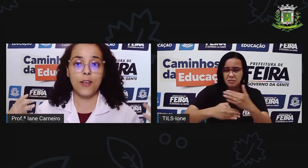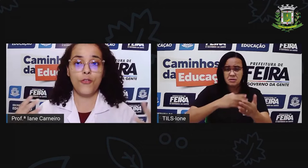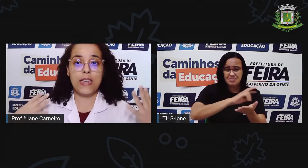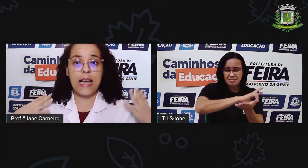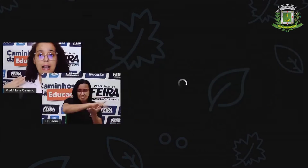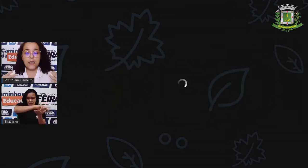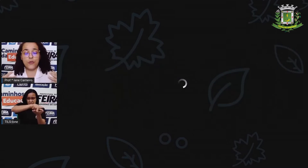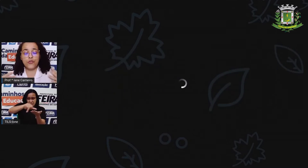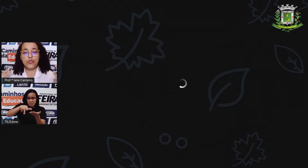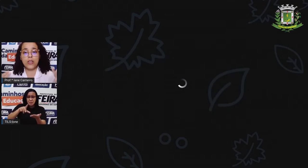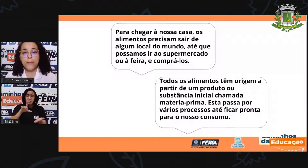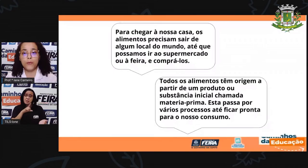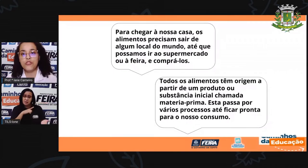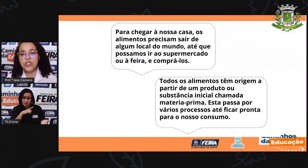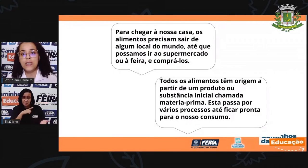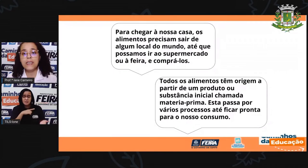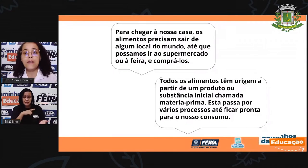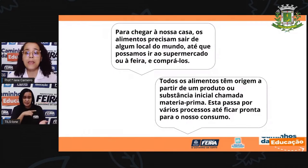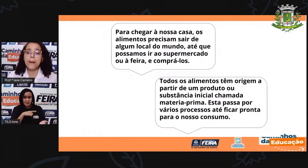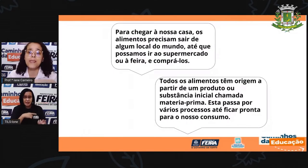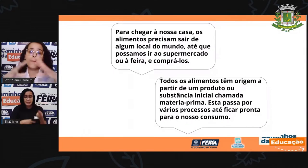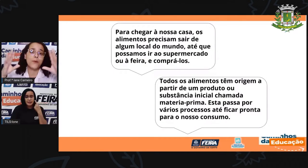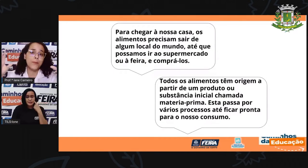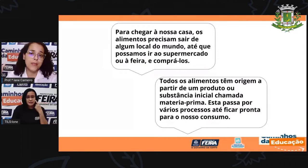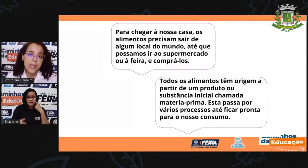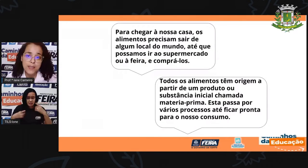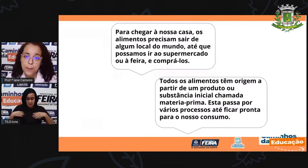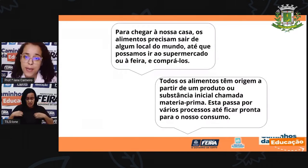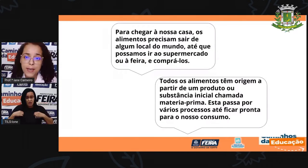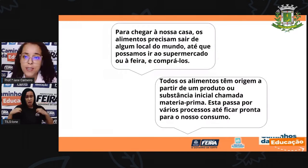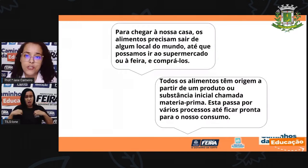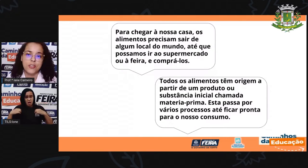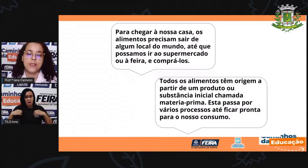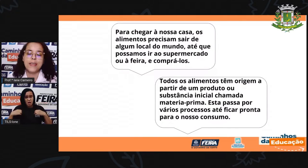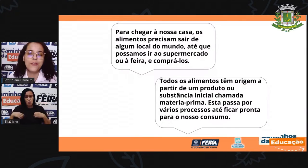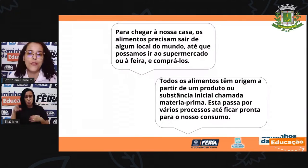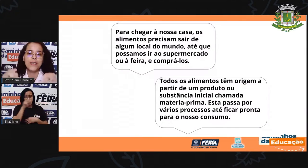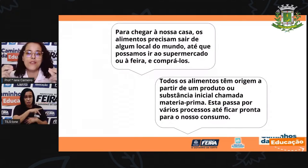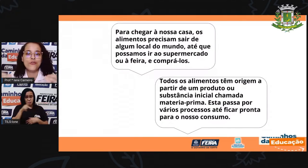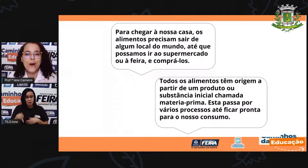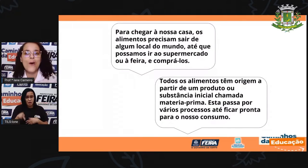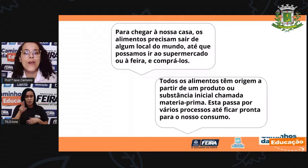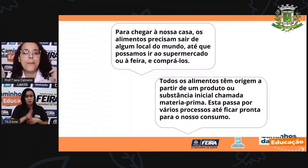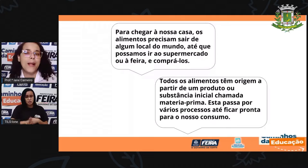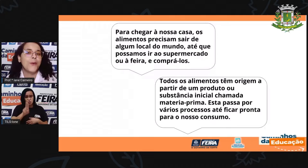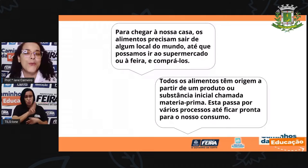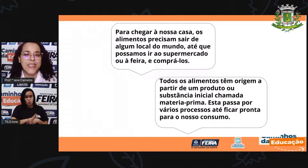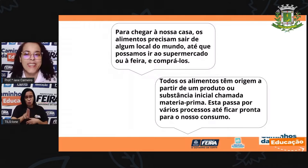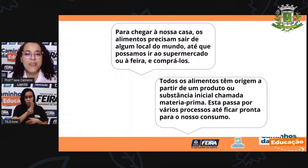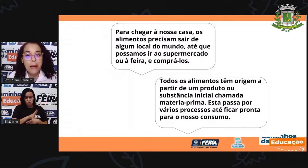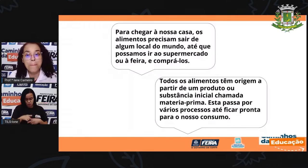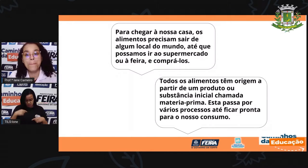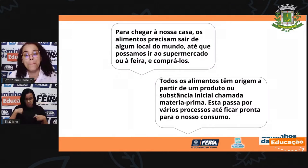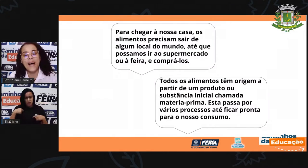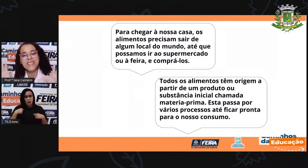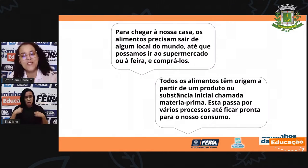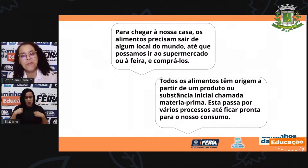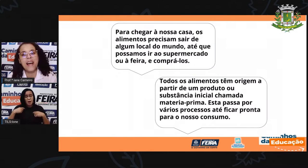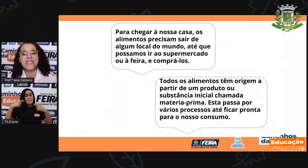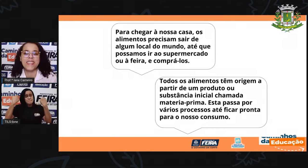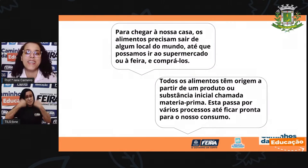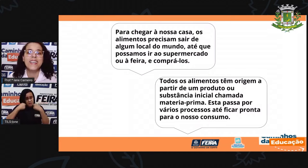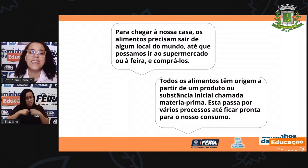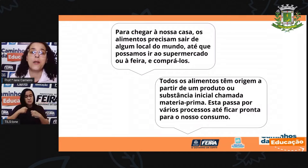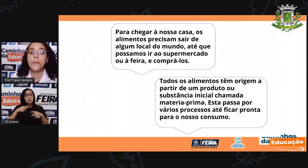aqui ficar aqui hoje toda prontinha, teve que passar por um processo bem grande, né? Não foi assim de uma hora para outra, né? Não é um passo